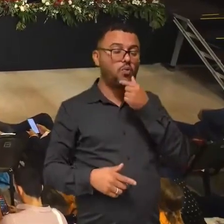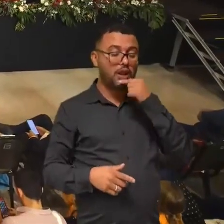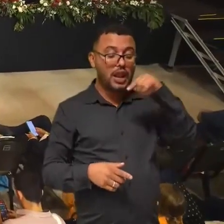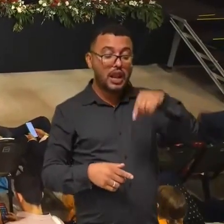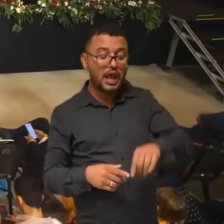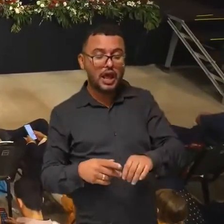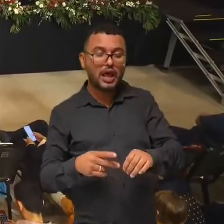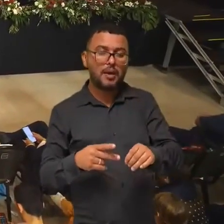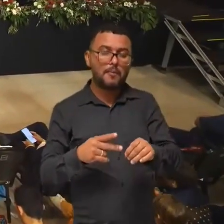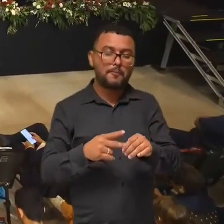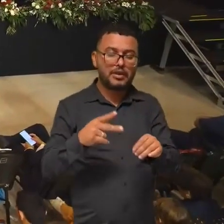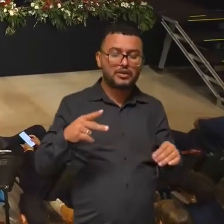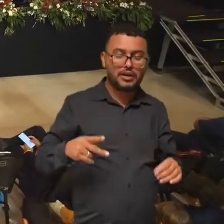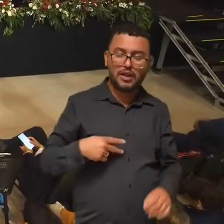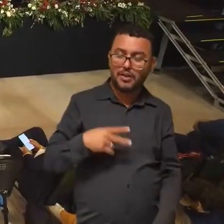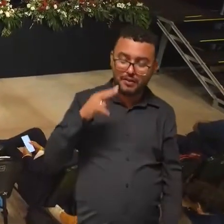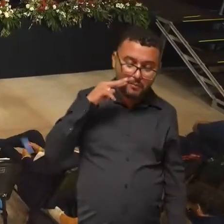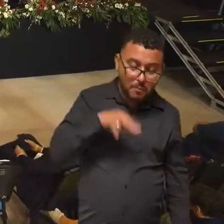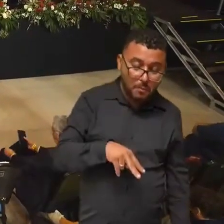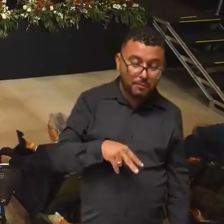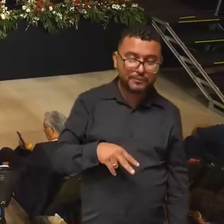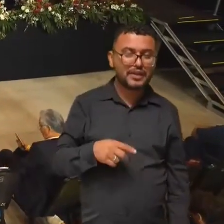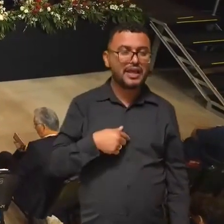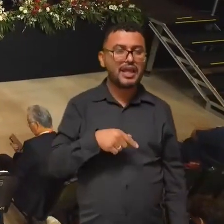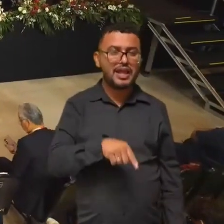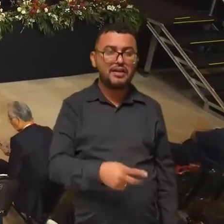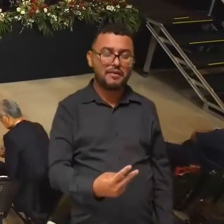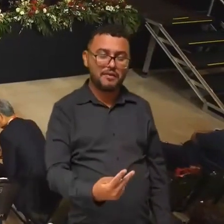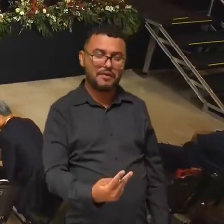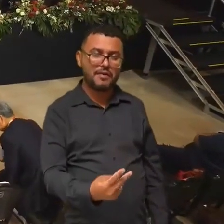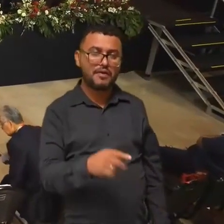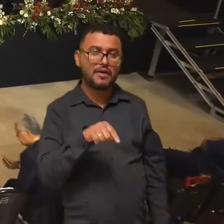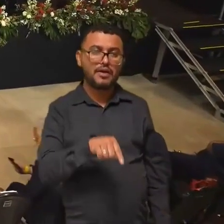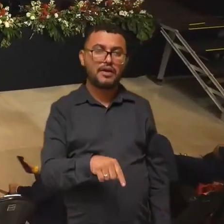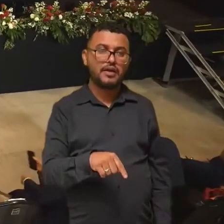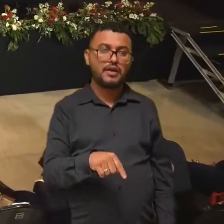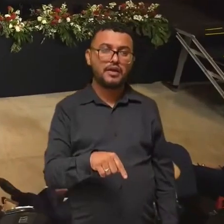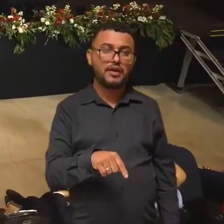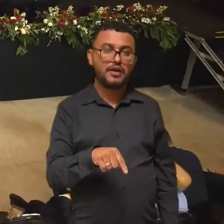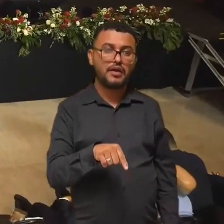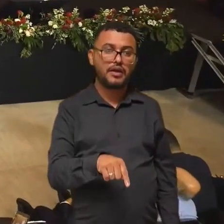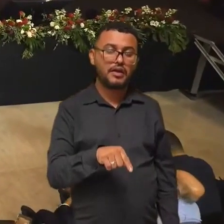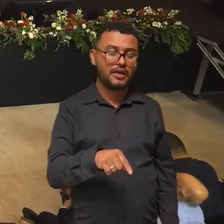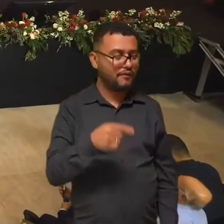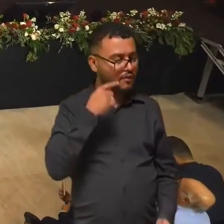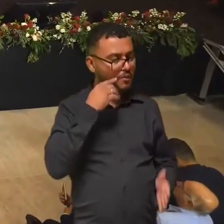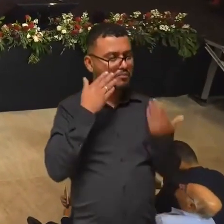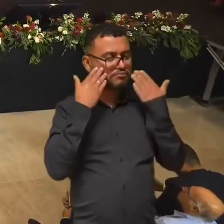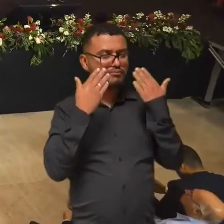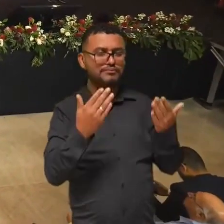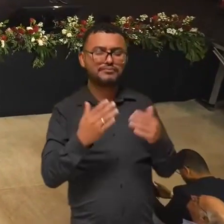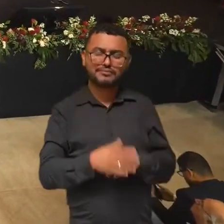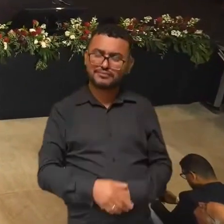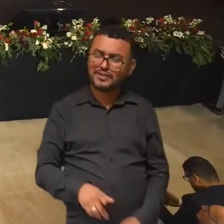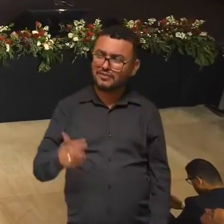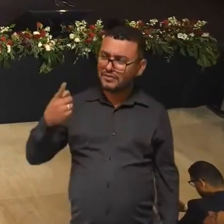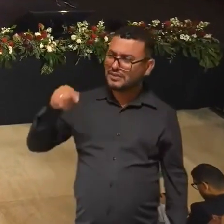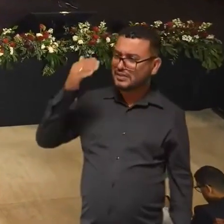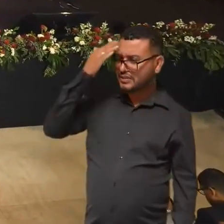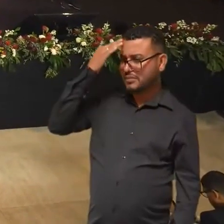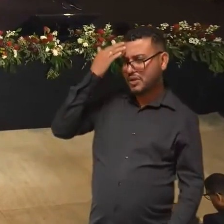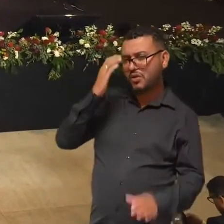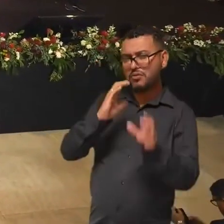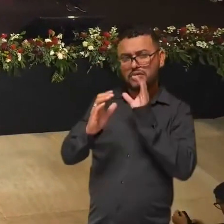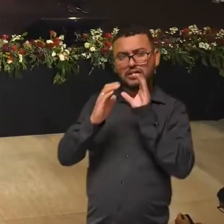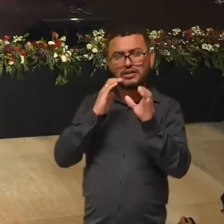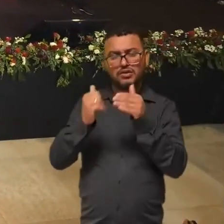Olga falou agora há pouco, né? Ele olhou a apresentação e disse assim, sabe que esse negócio de comunicação e governo é que nem